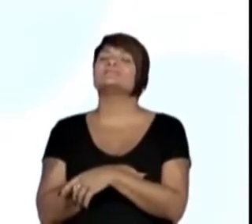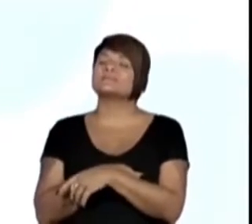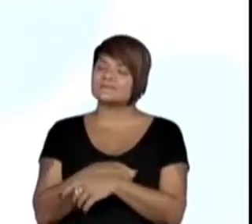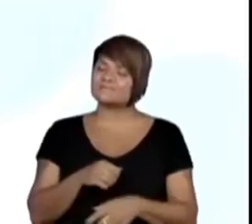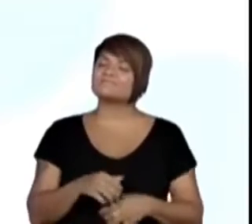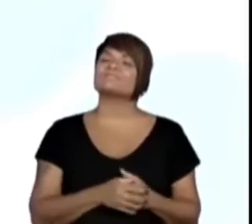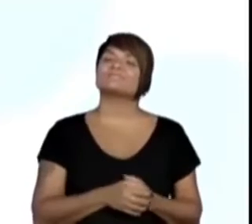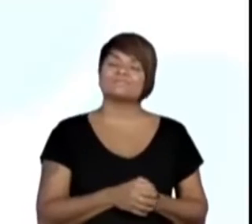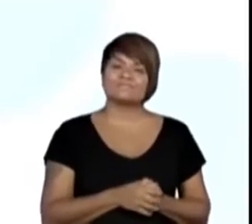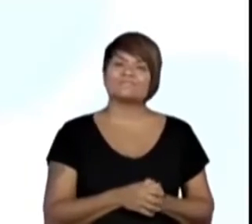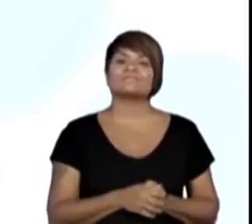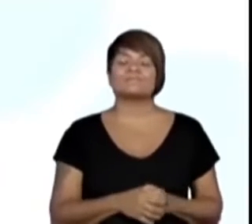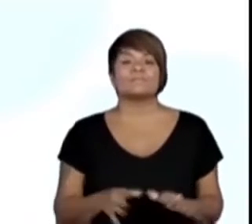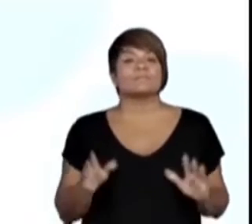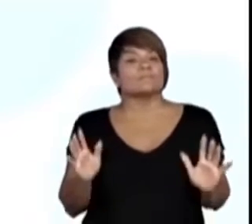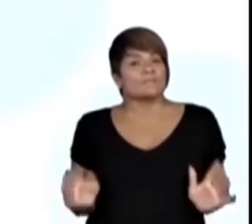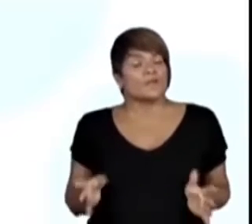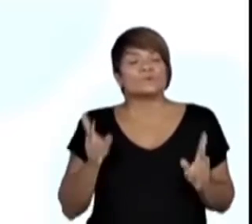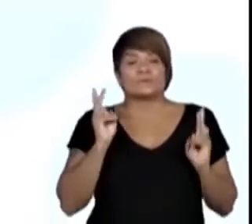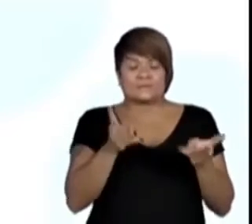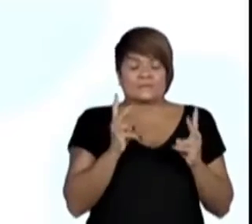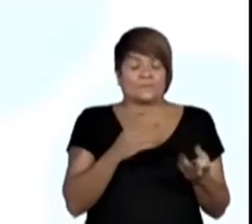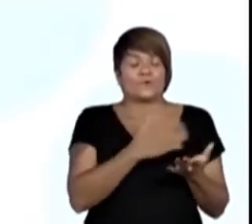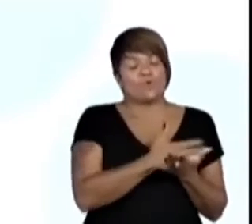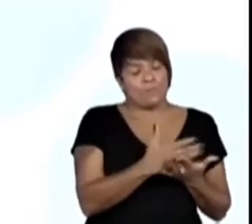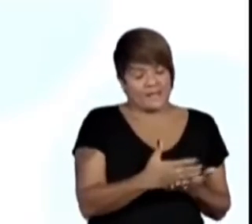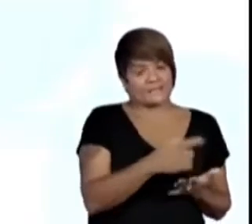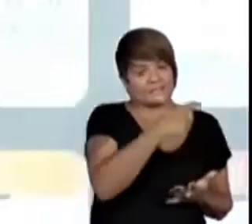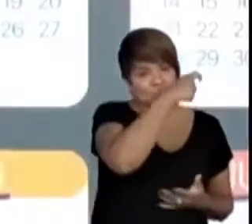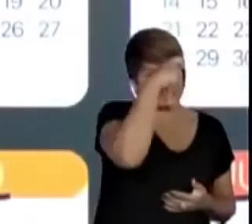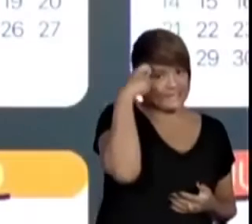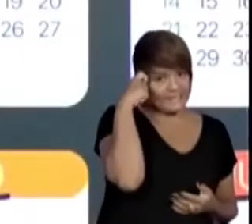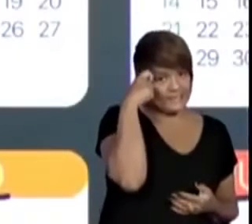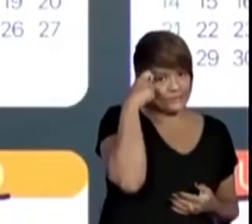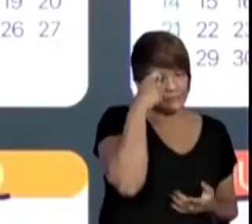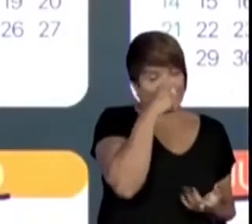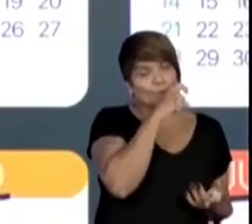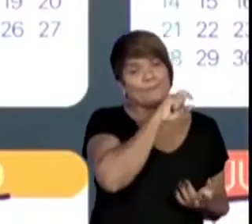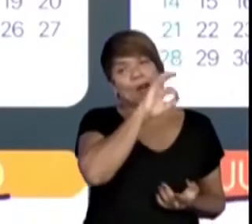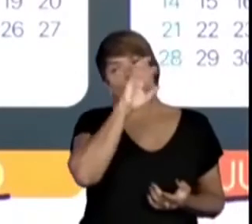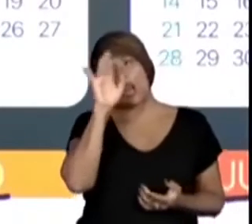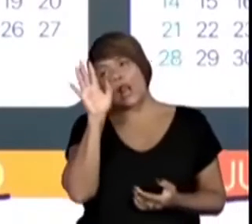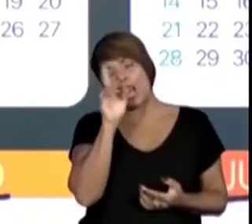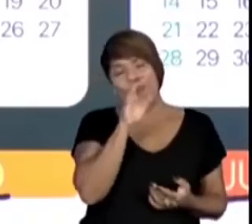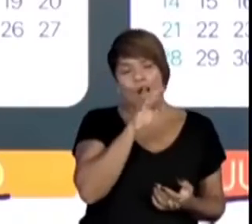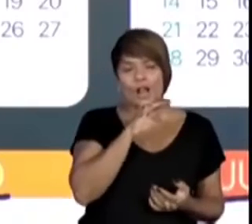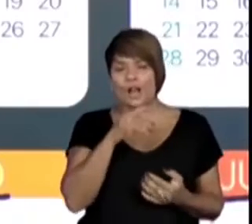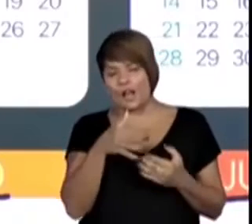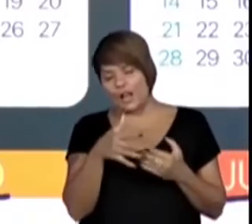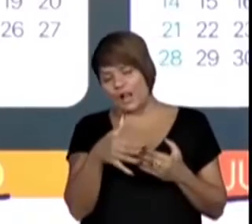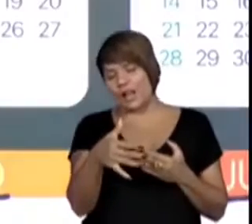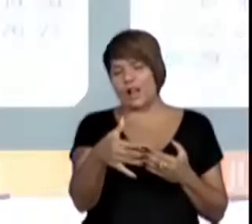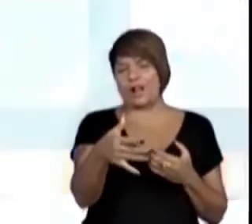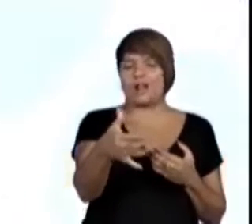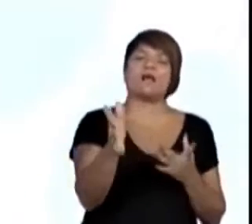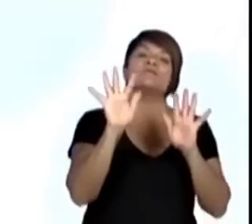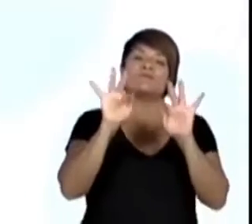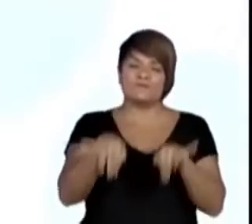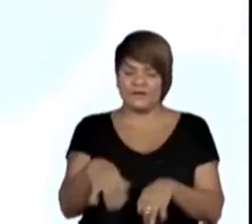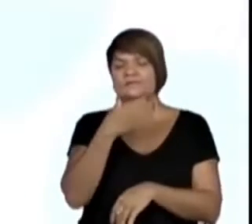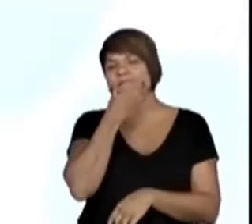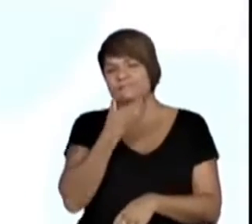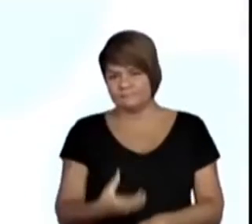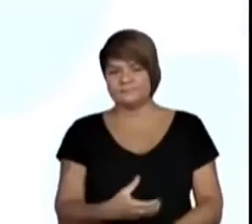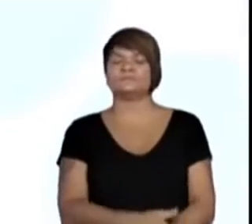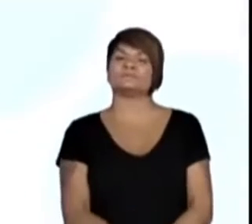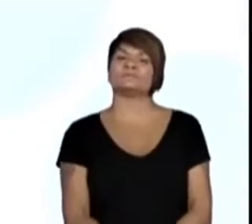legal. Então, nosso ano sempre começa no mês de janeiro e termina no mês de dezembro. Muito